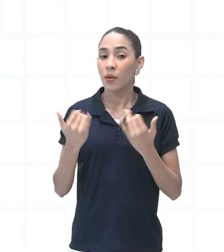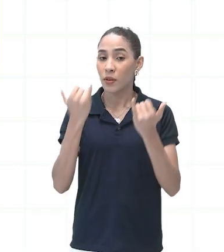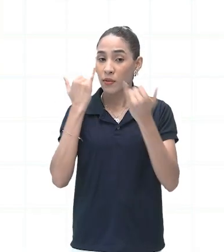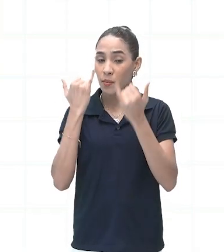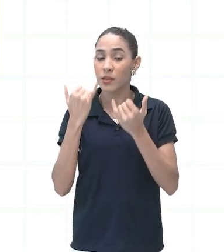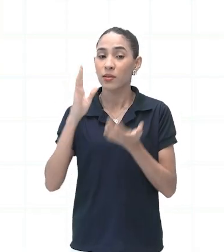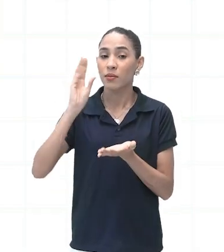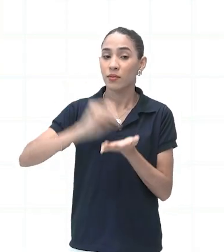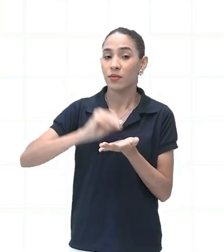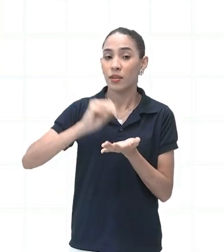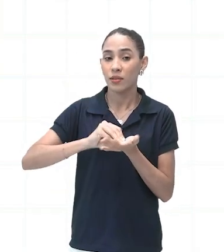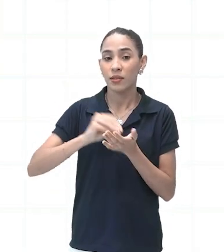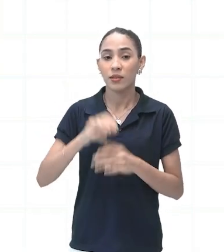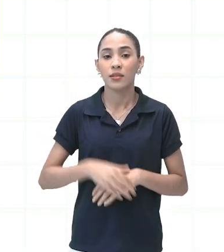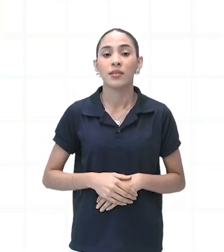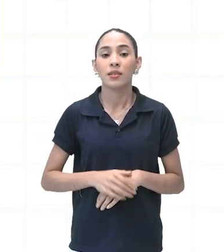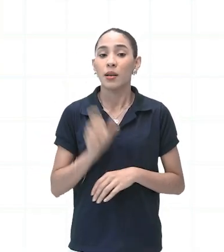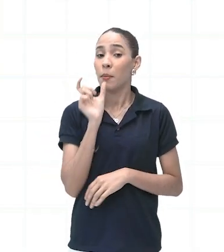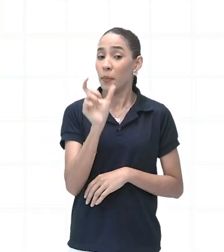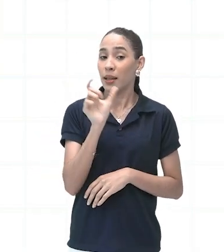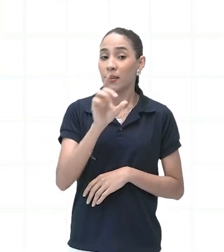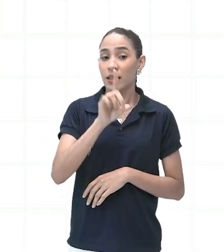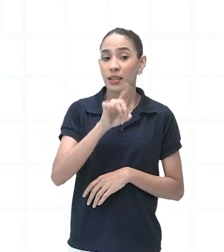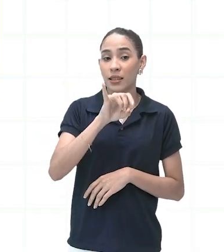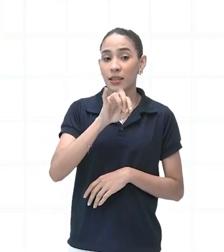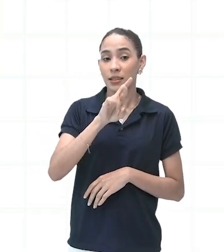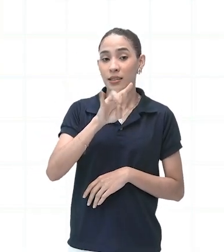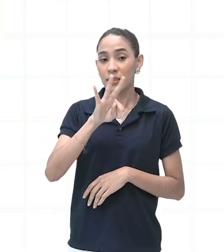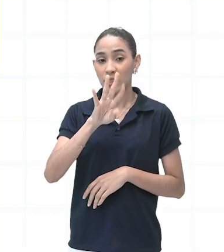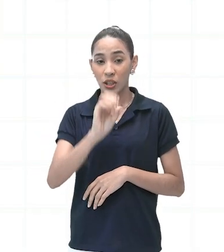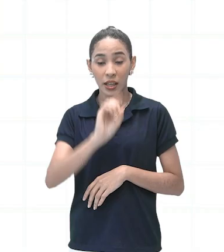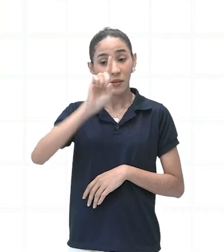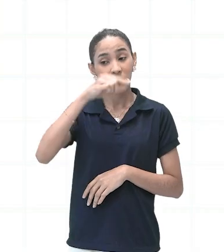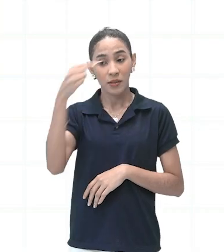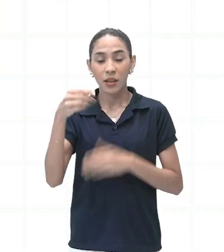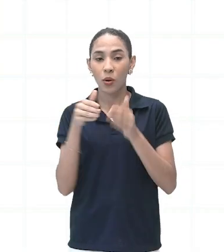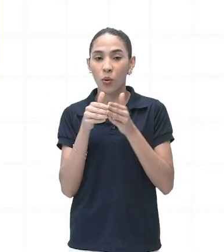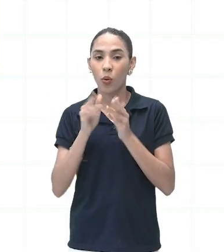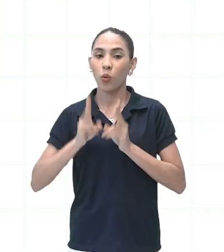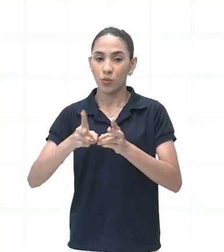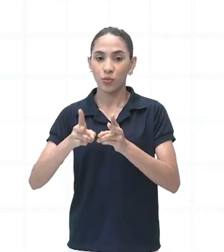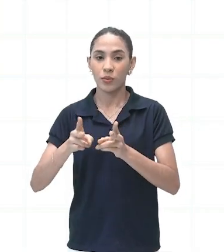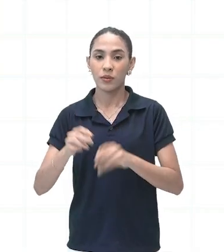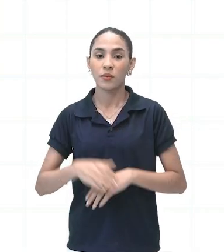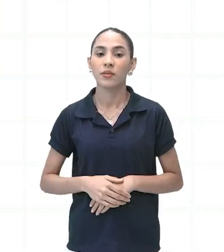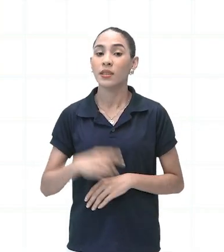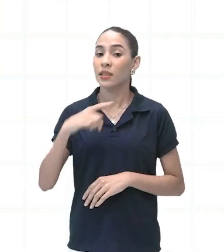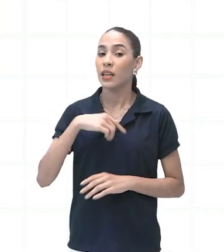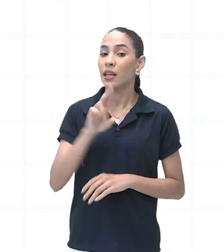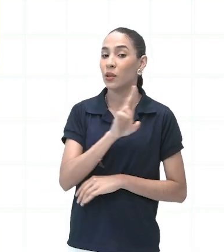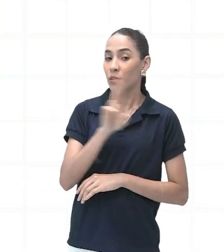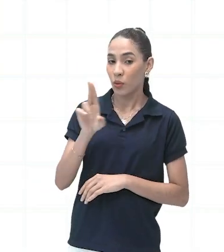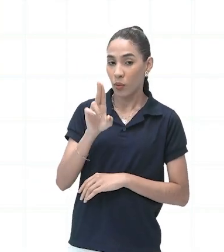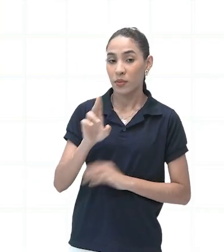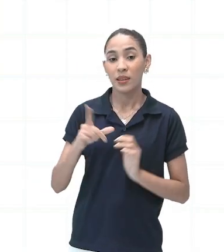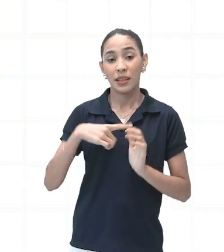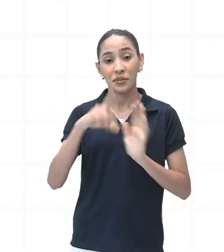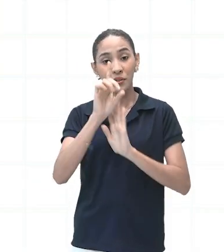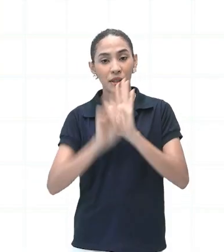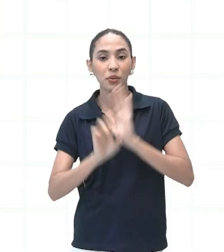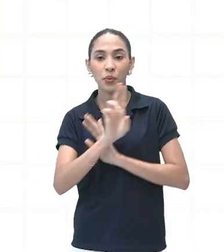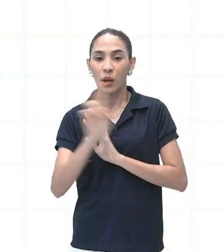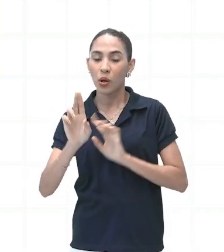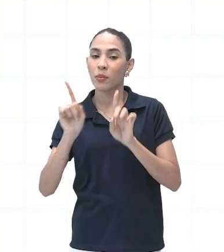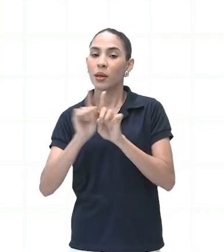que falta aí na palavra direito aparece logo na sequência. Terá direito a um nome e a